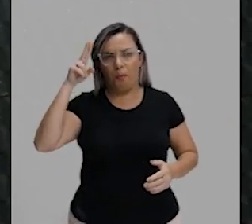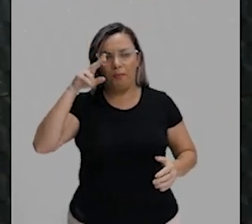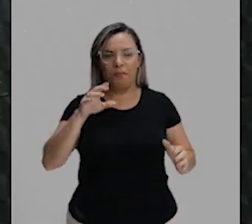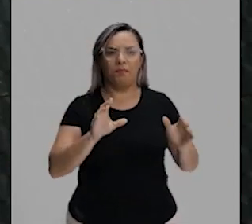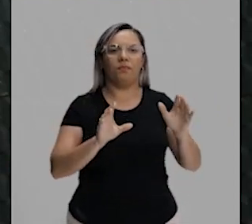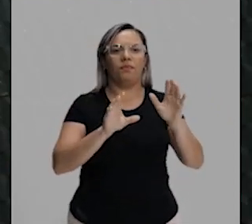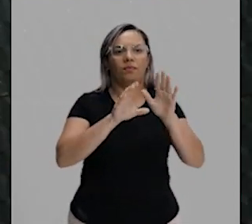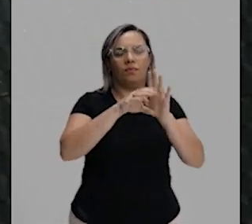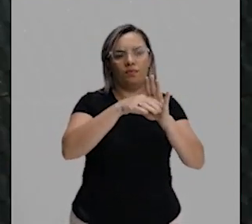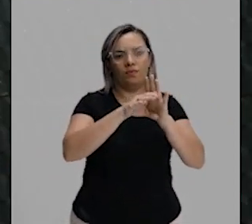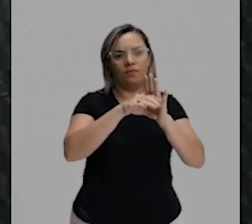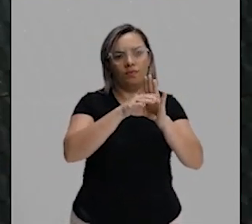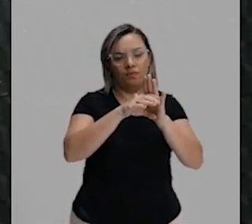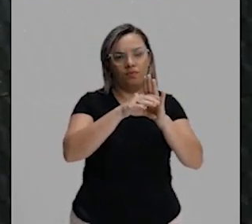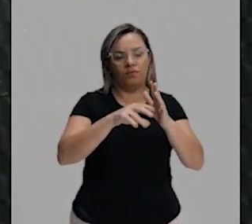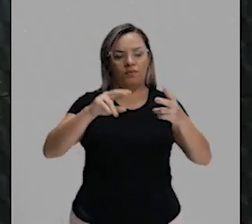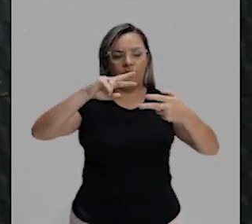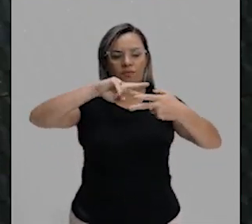né?